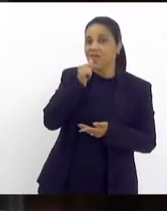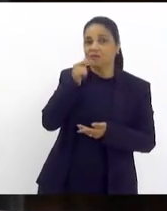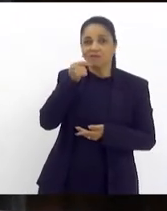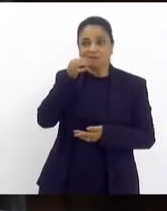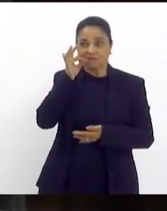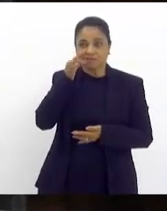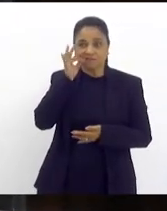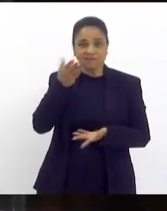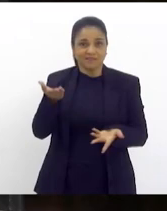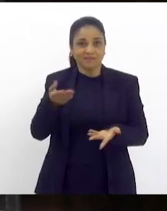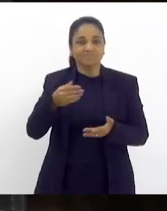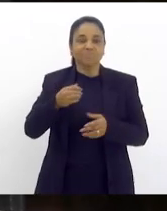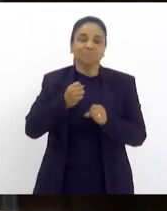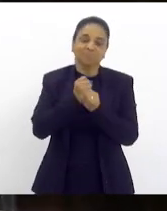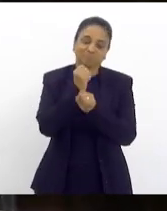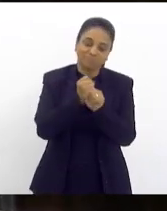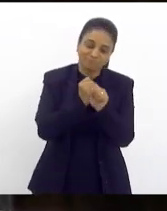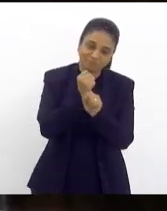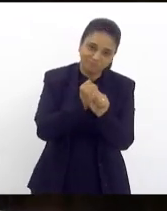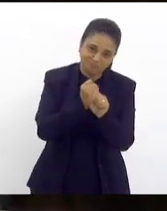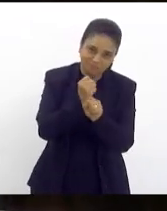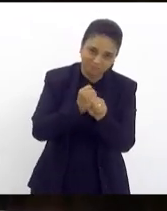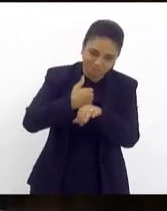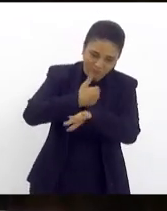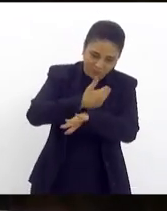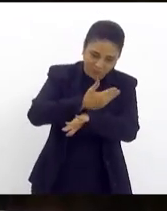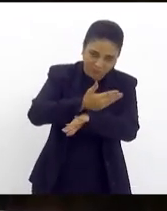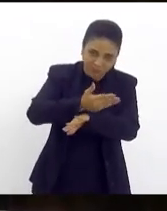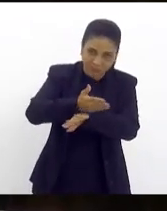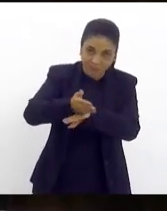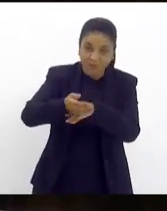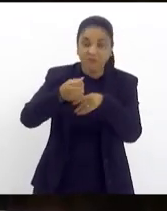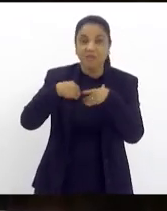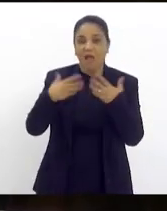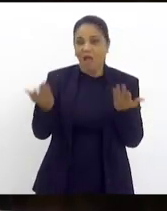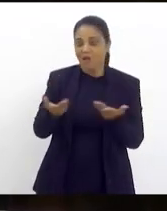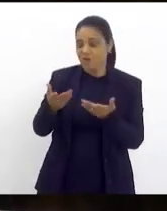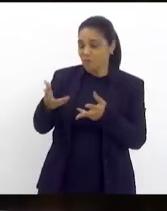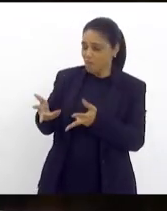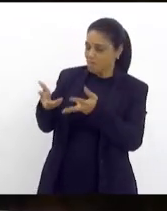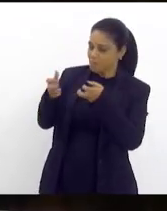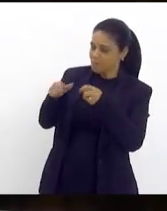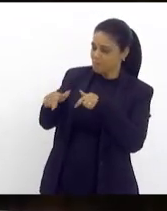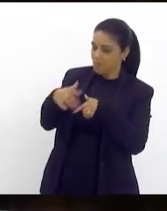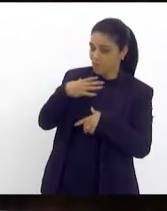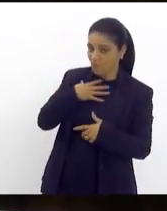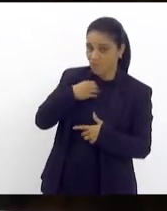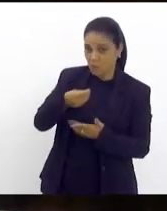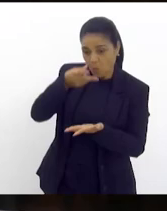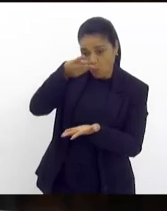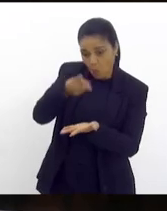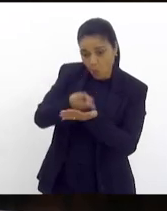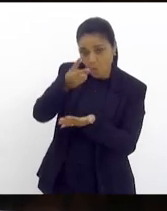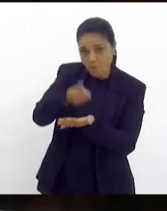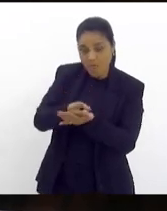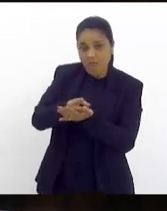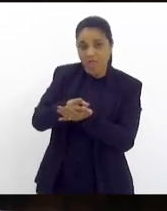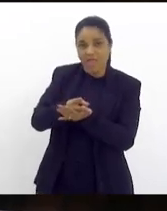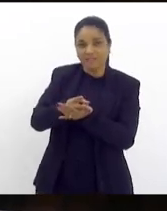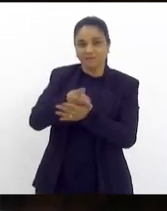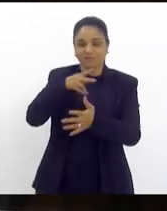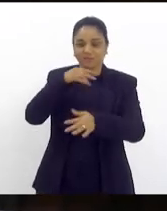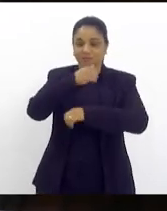Passado todos esses anos, vejo meu filho exercendo esta carreira